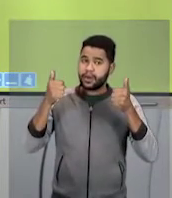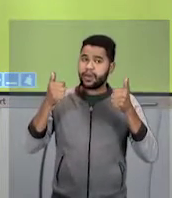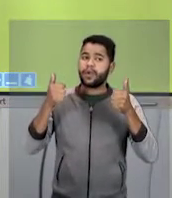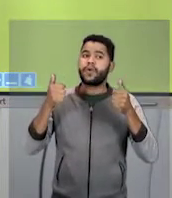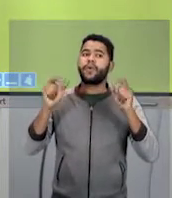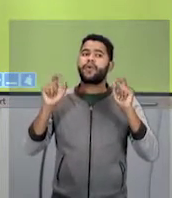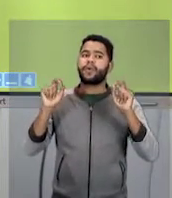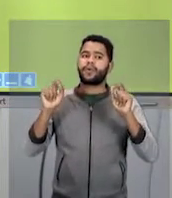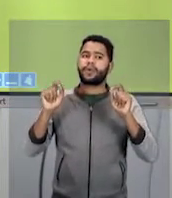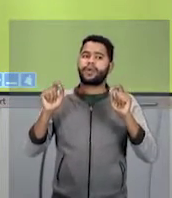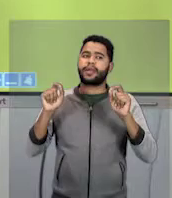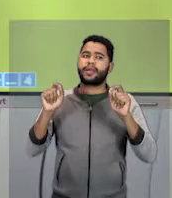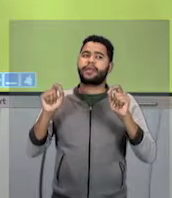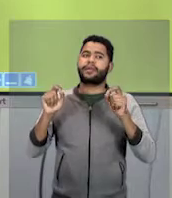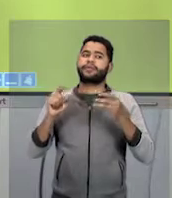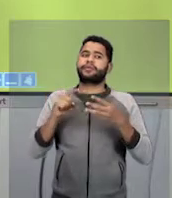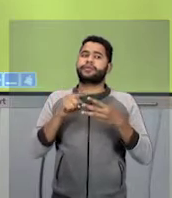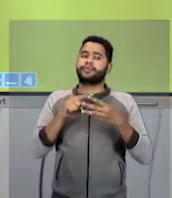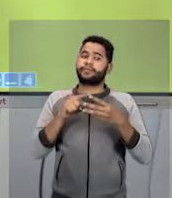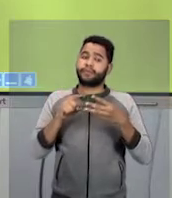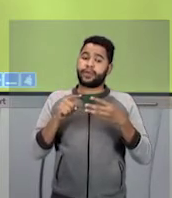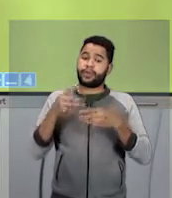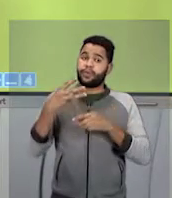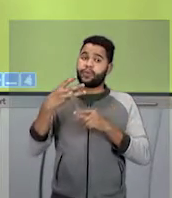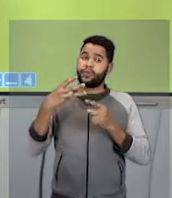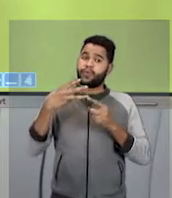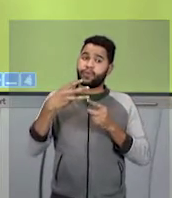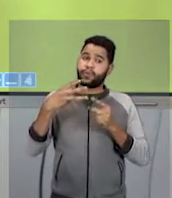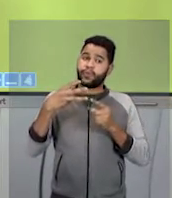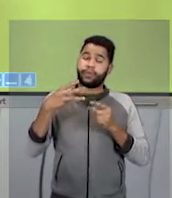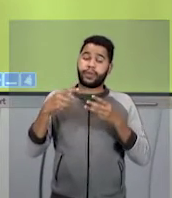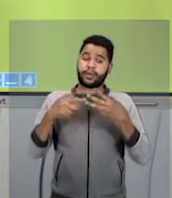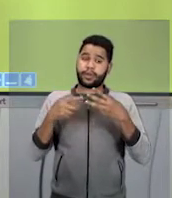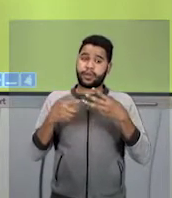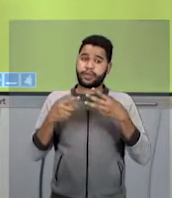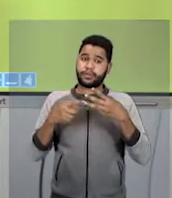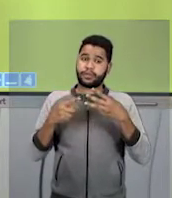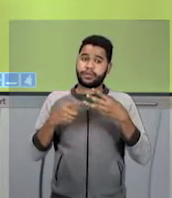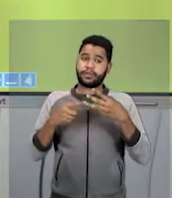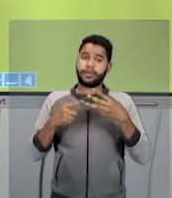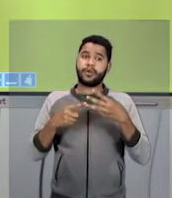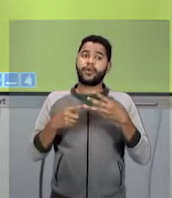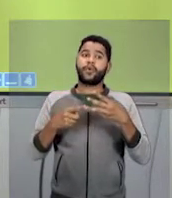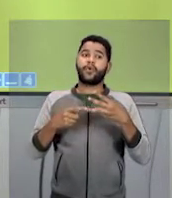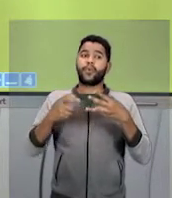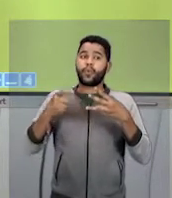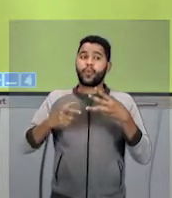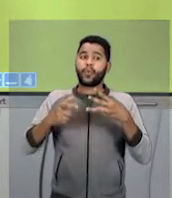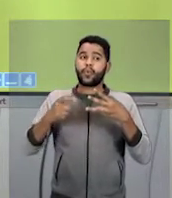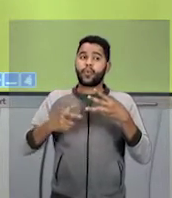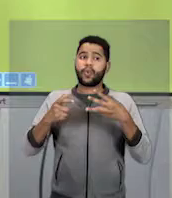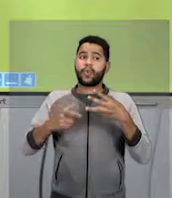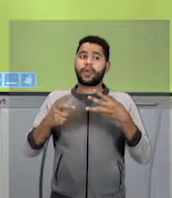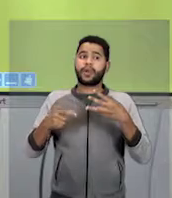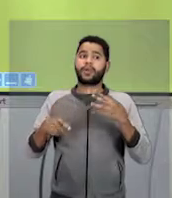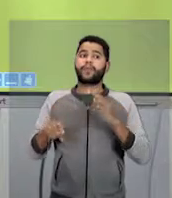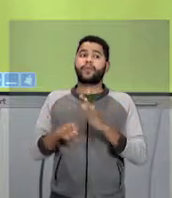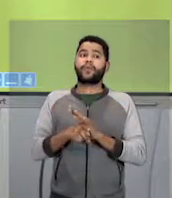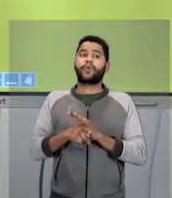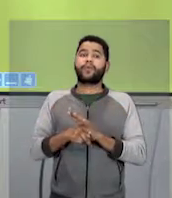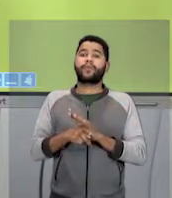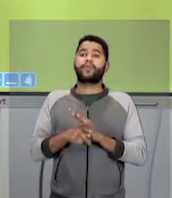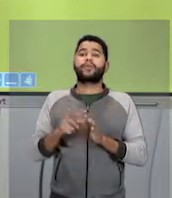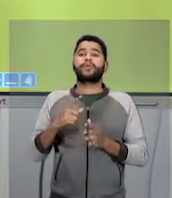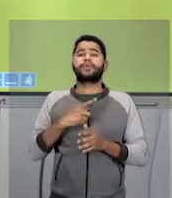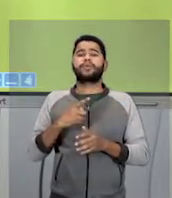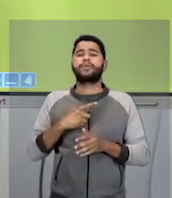princípio, é entrar pela entrada 3, porque é o local ali do reservatório onde eu vou